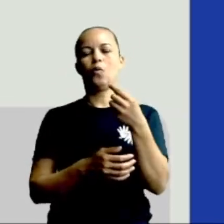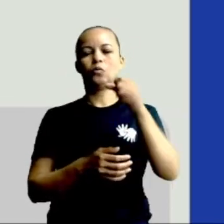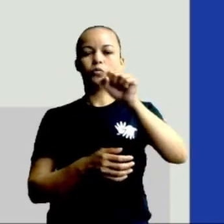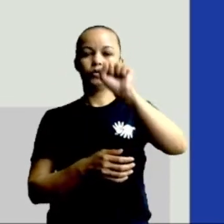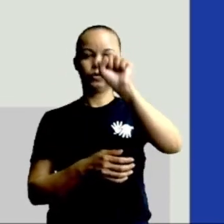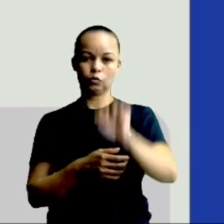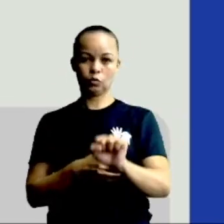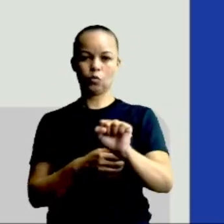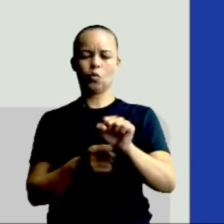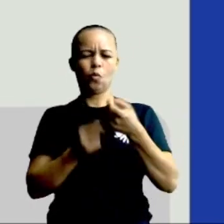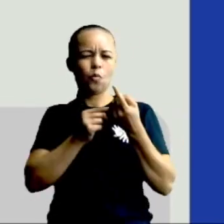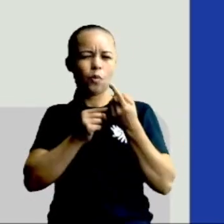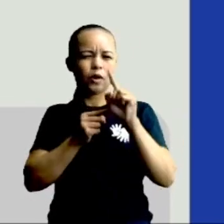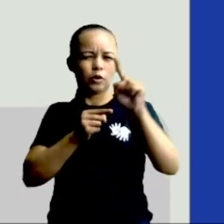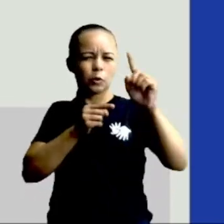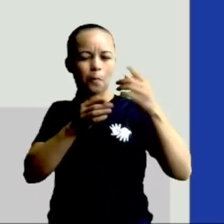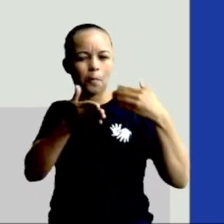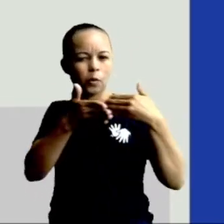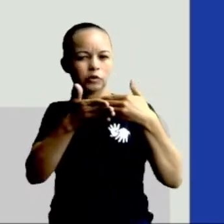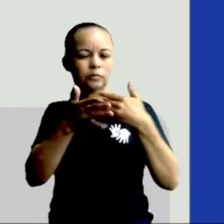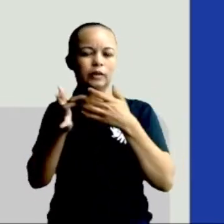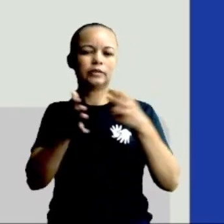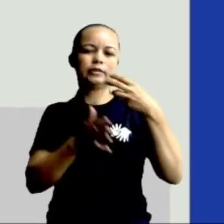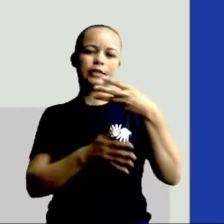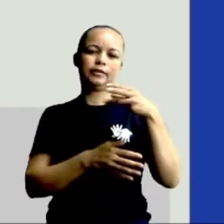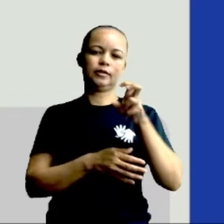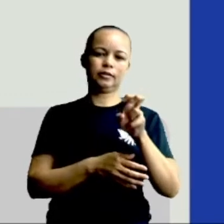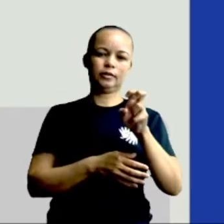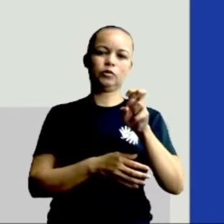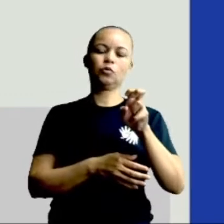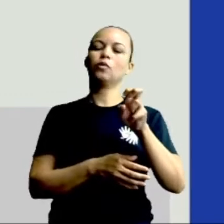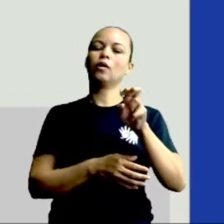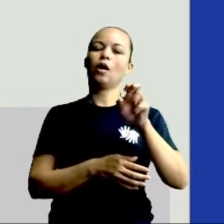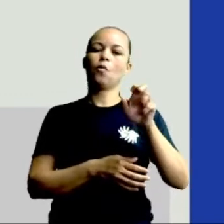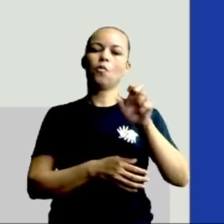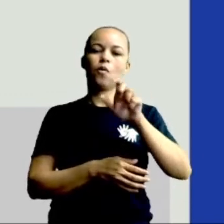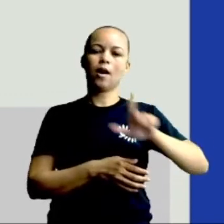e a uma longitude aproximada de 35 graus leste.